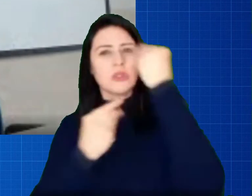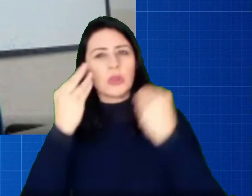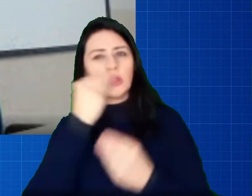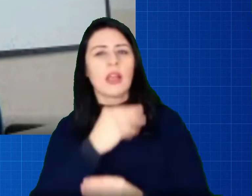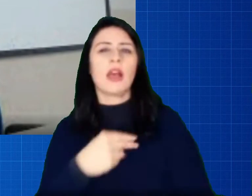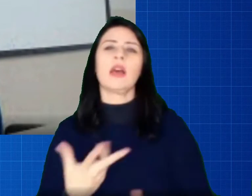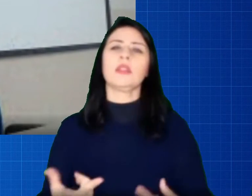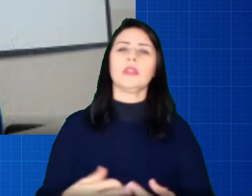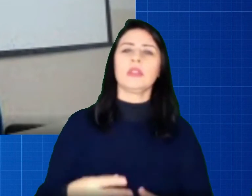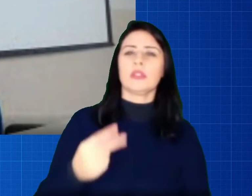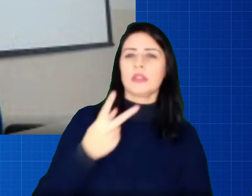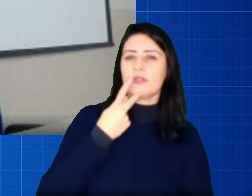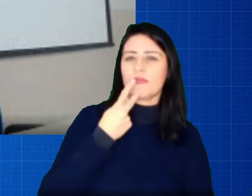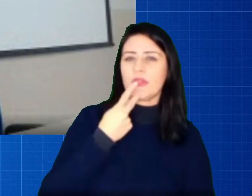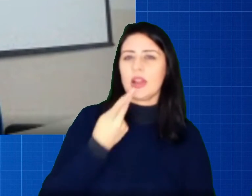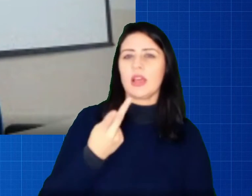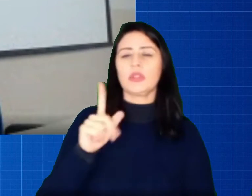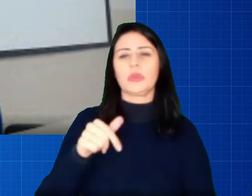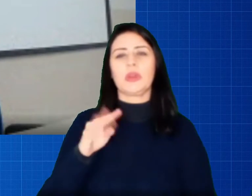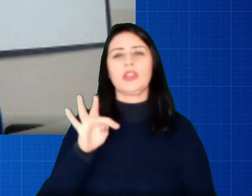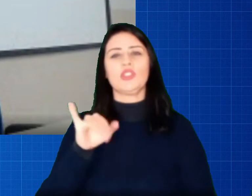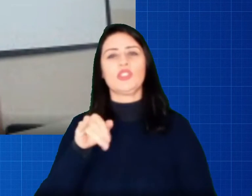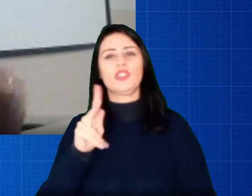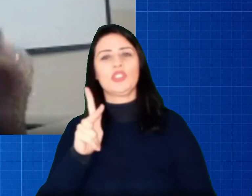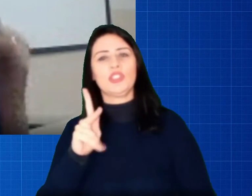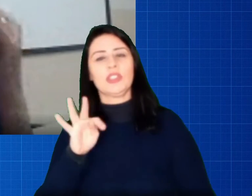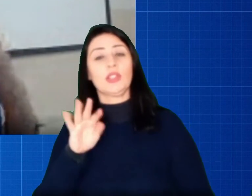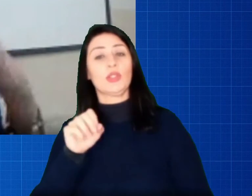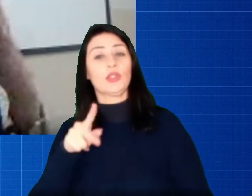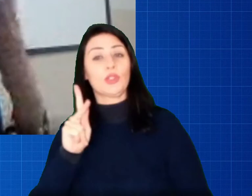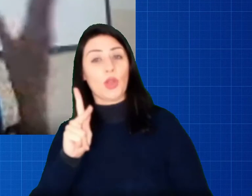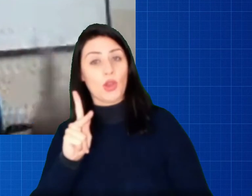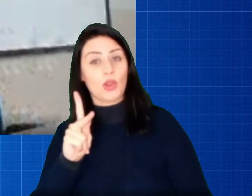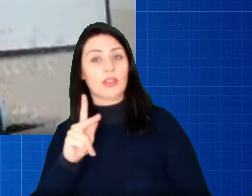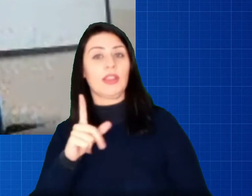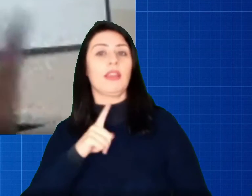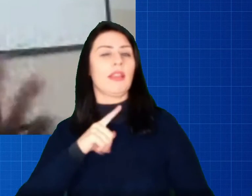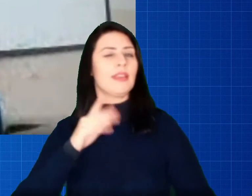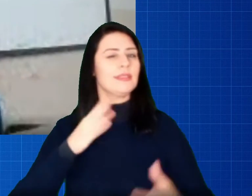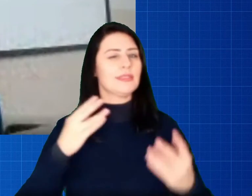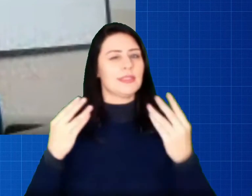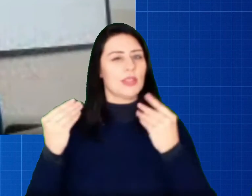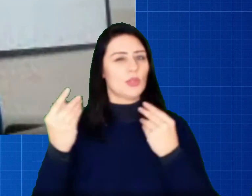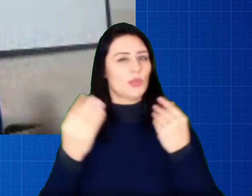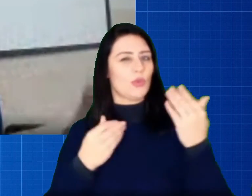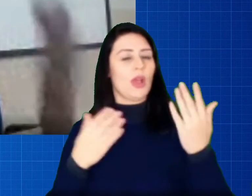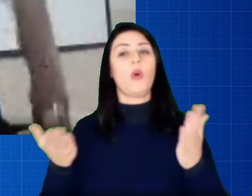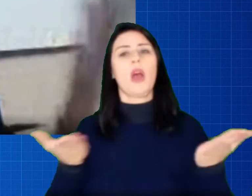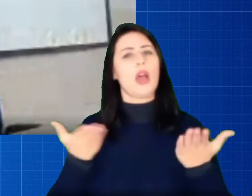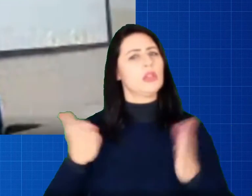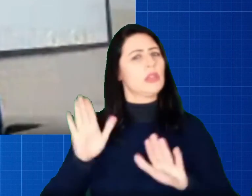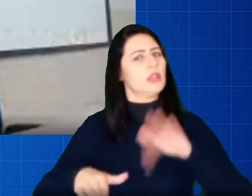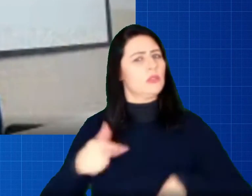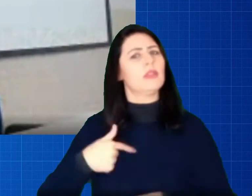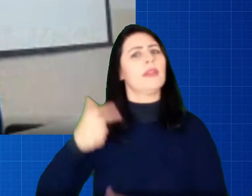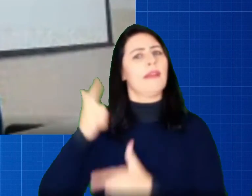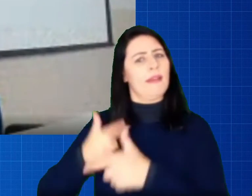e está voltando uma mocinha que já está falando de sexualidade, que já está fazendo os